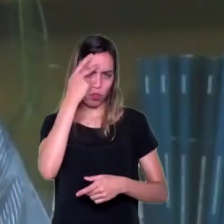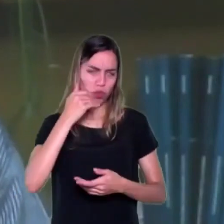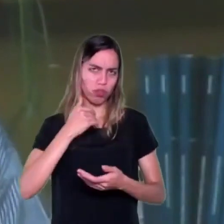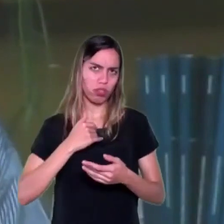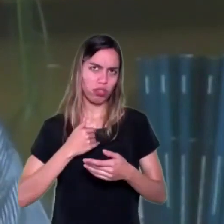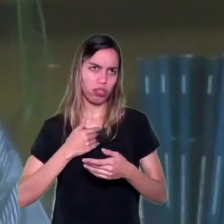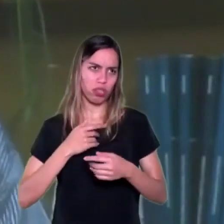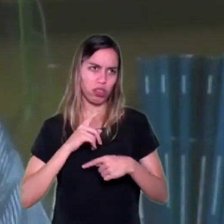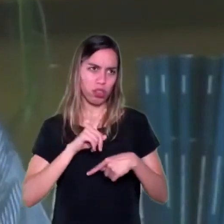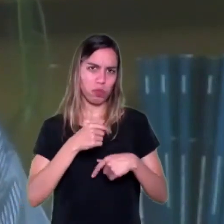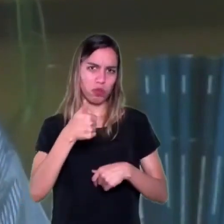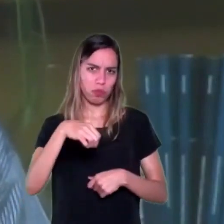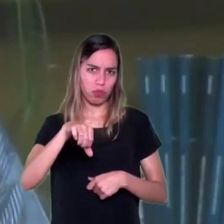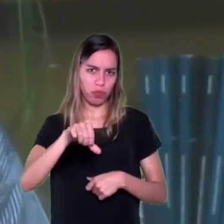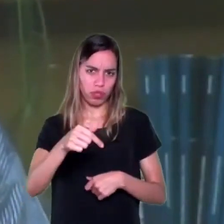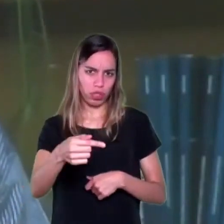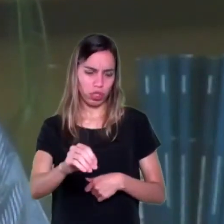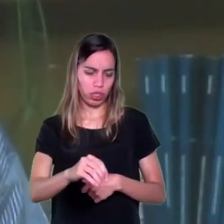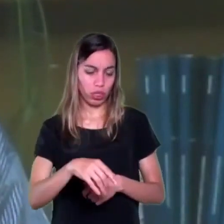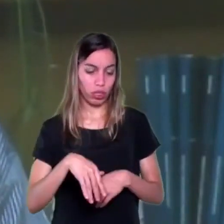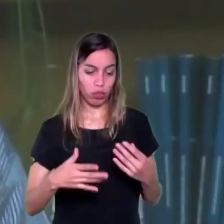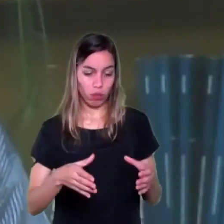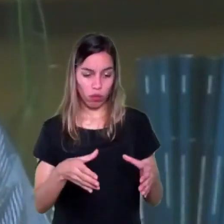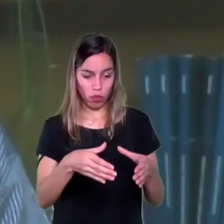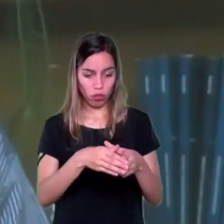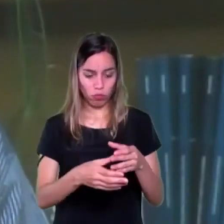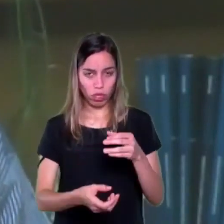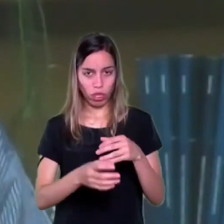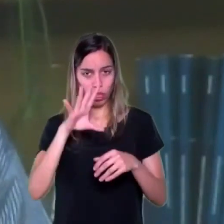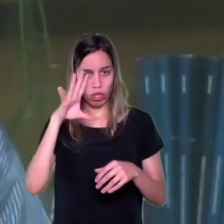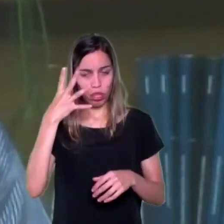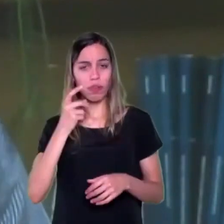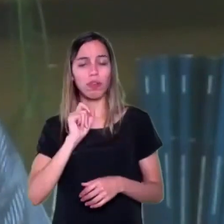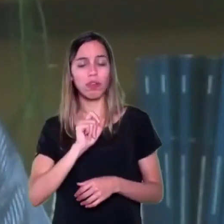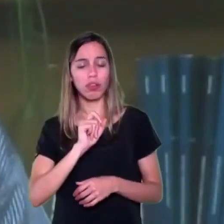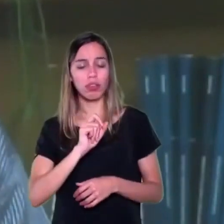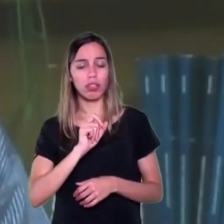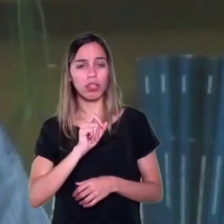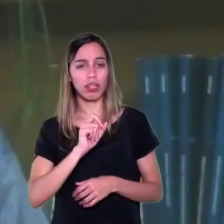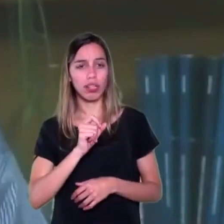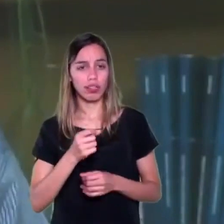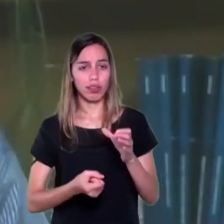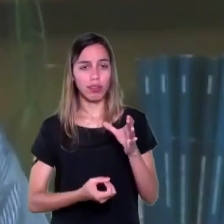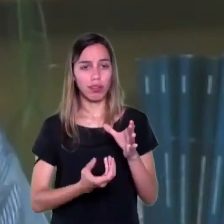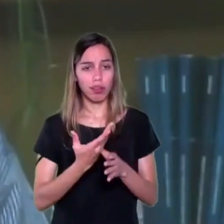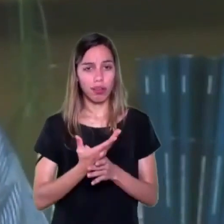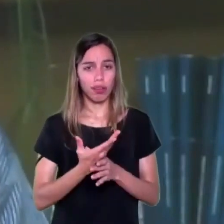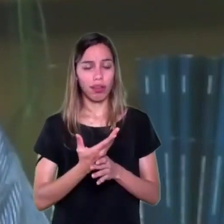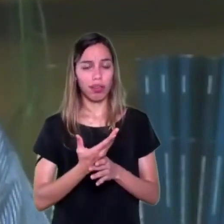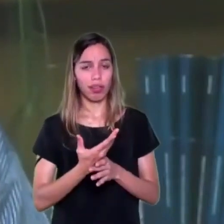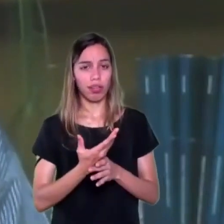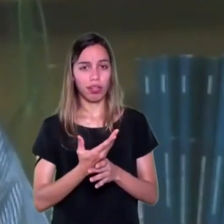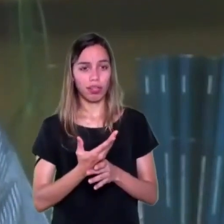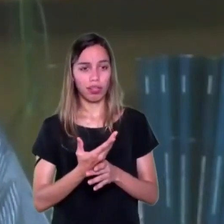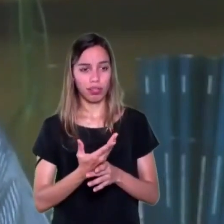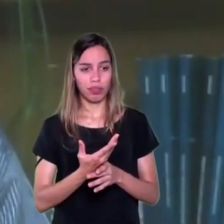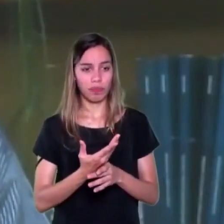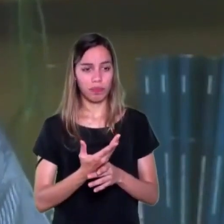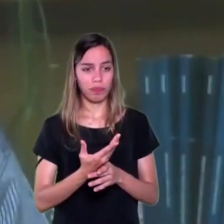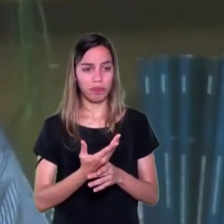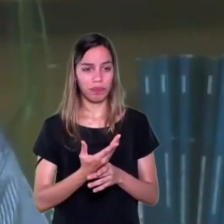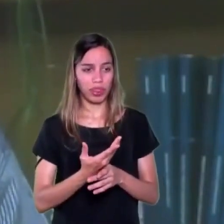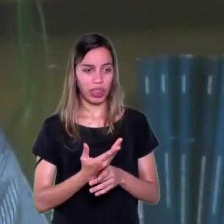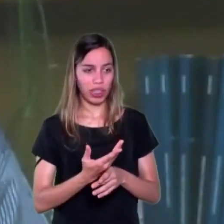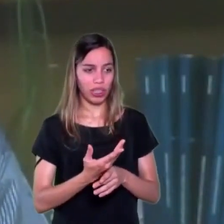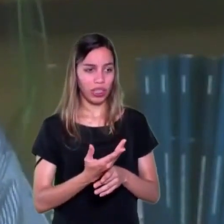E este grupo, então, resolveu fundar a Academia de Letras em 2015, em pleno aniversário de Itaúna, e a academia está